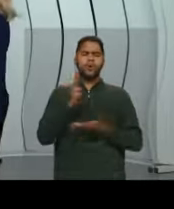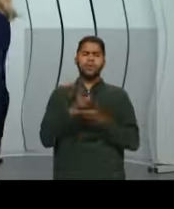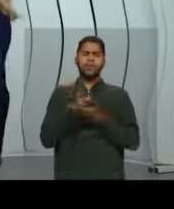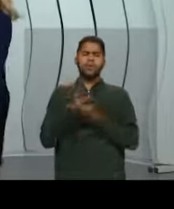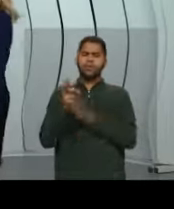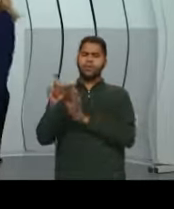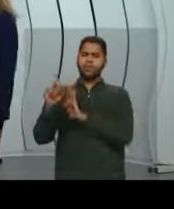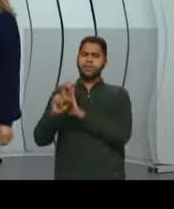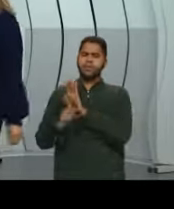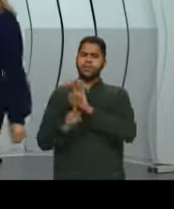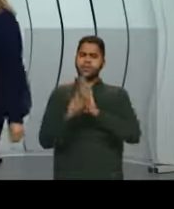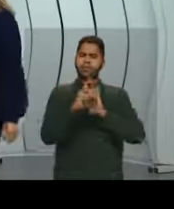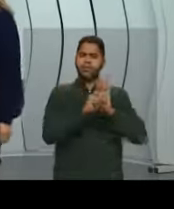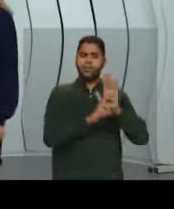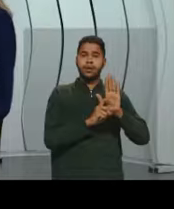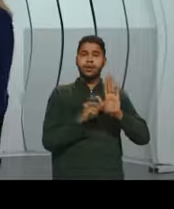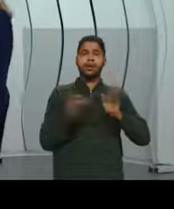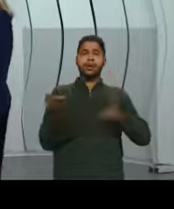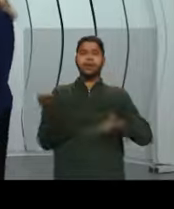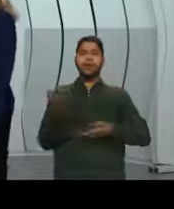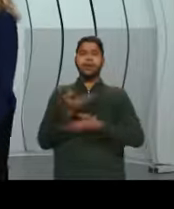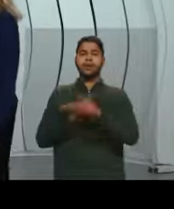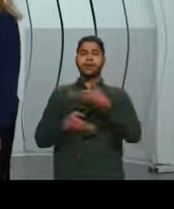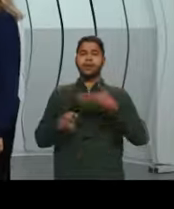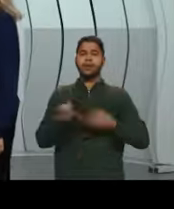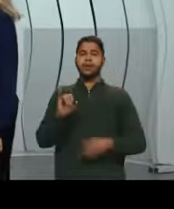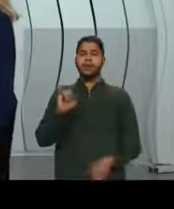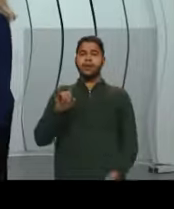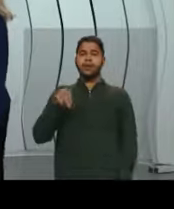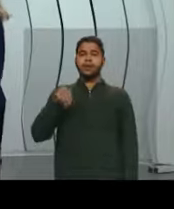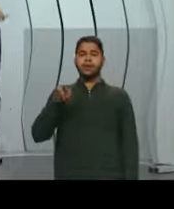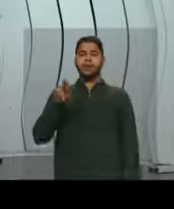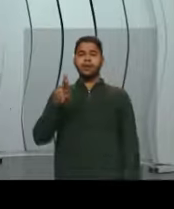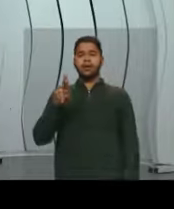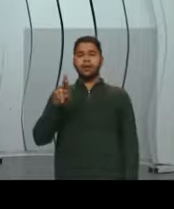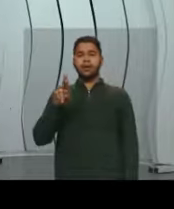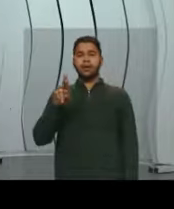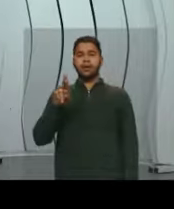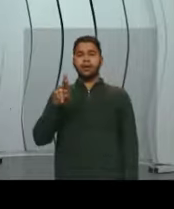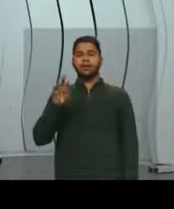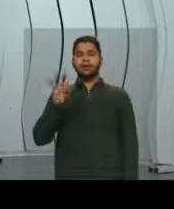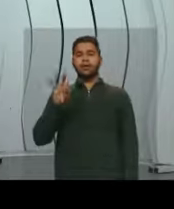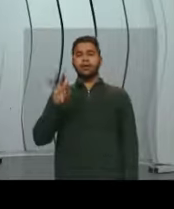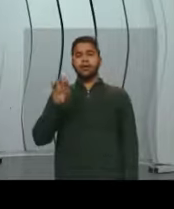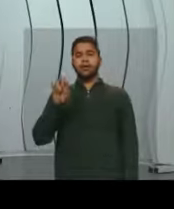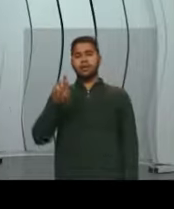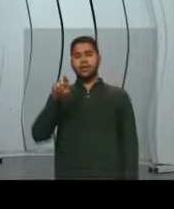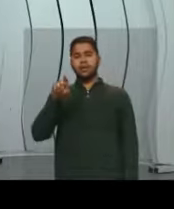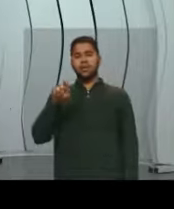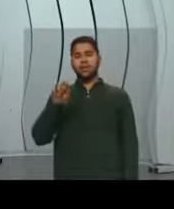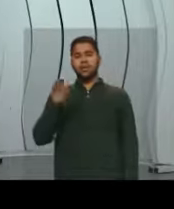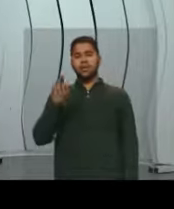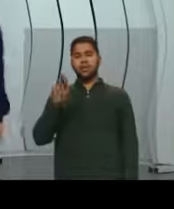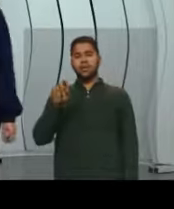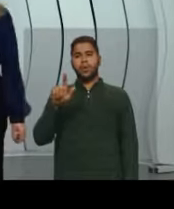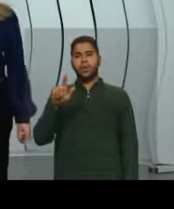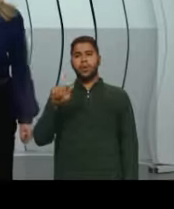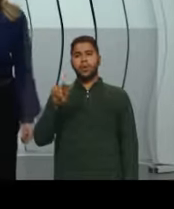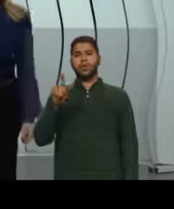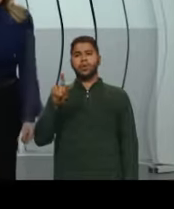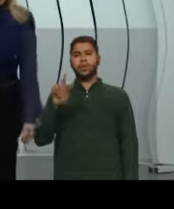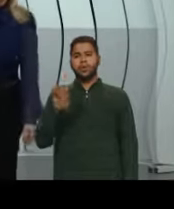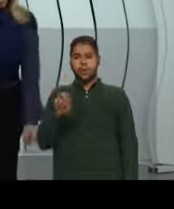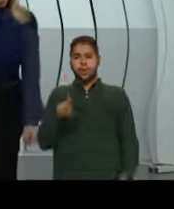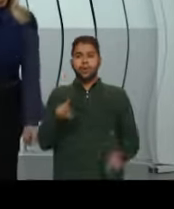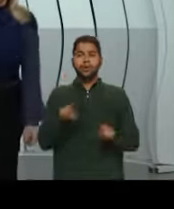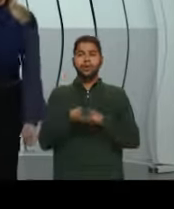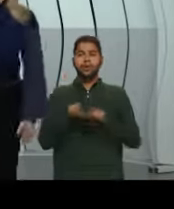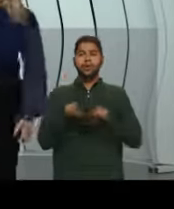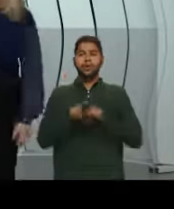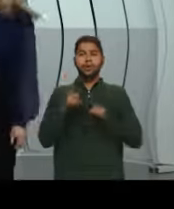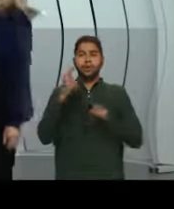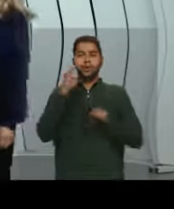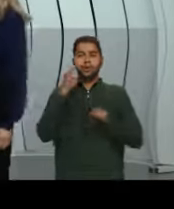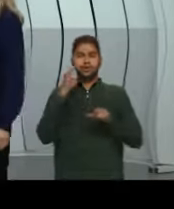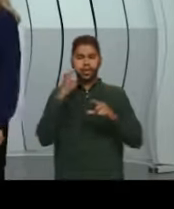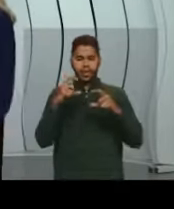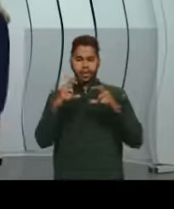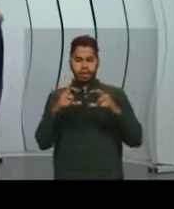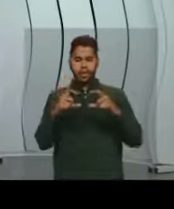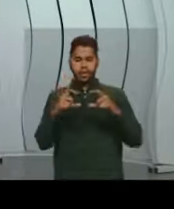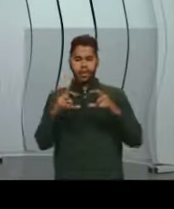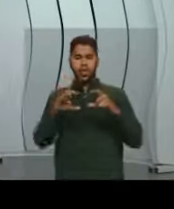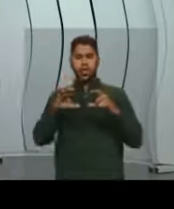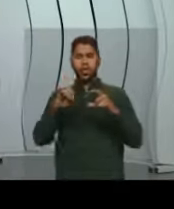sobre isso. Aqui nós temos o código de barra e aqui no cantinho nós temos a editora responsável. E